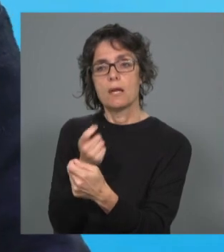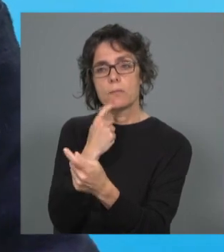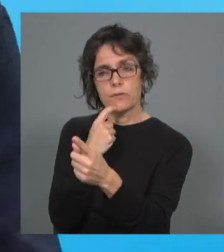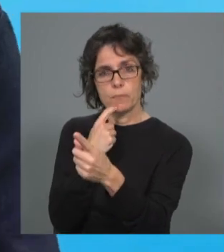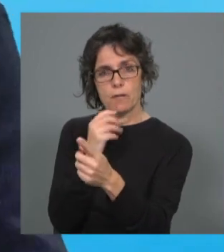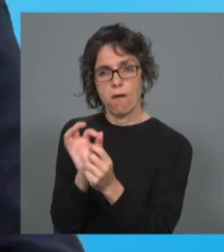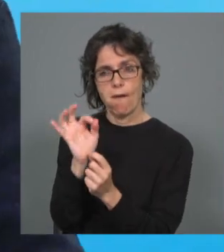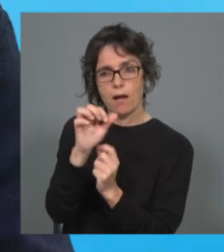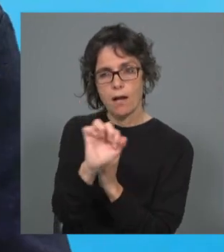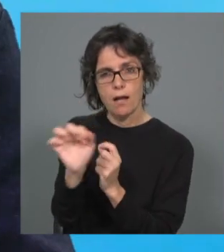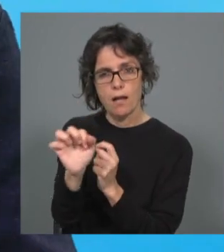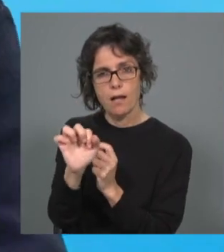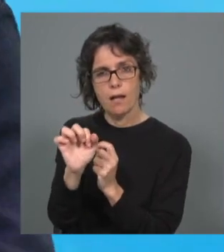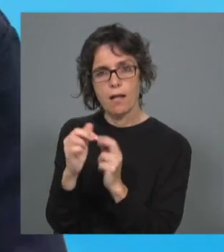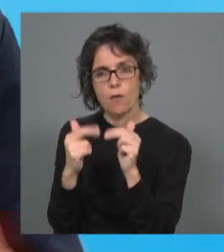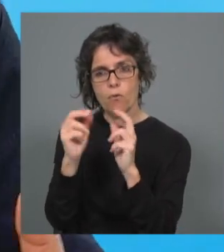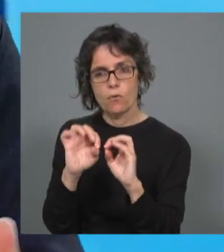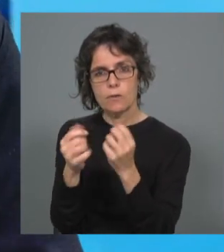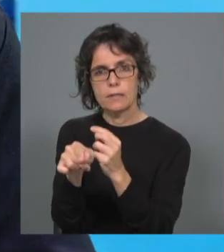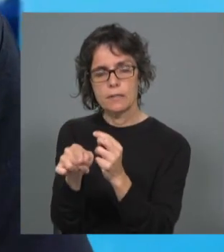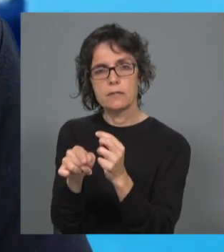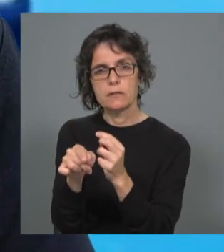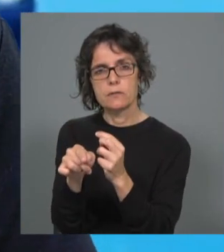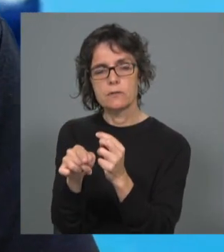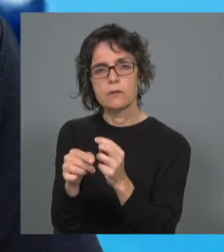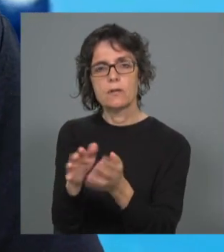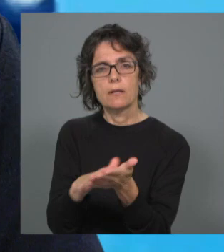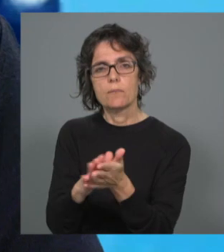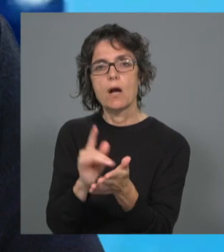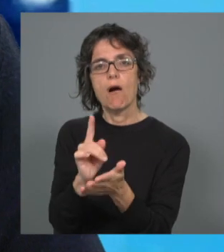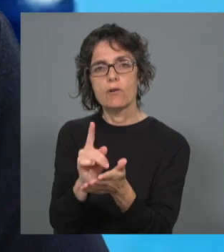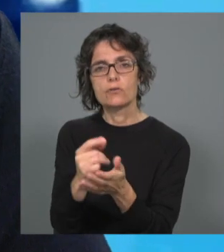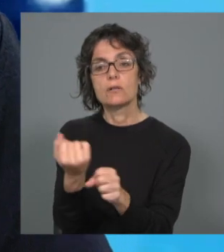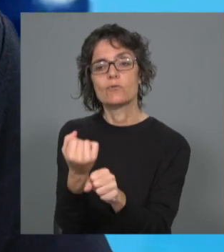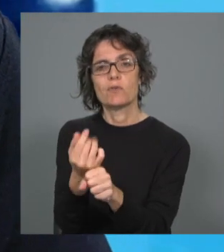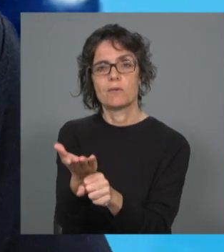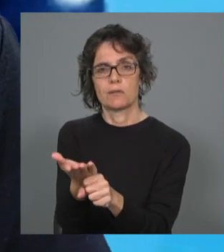para a construção desta sociedade passa pela questão do trabalho. E, portanto,